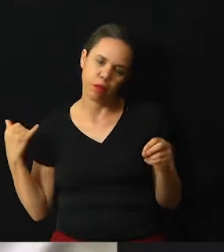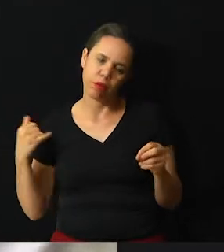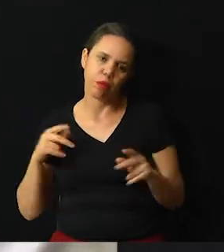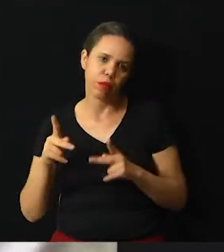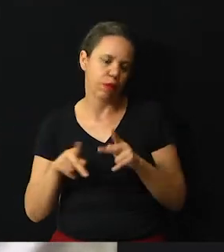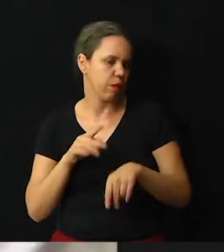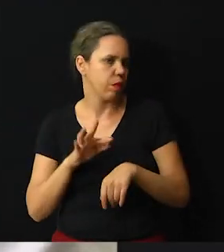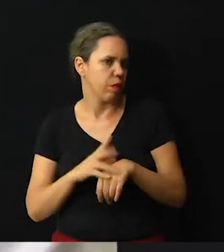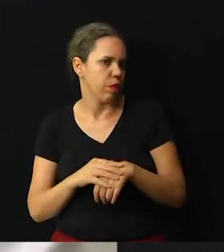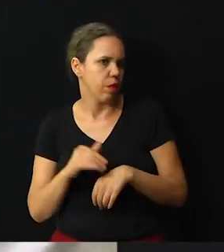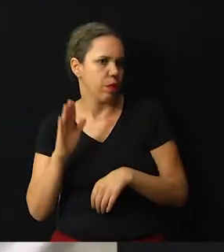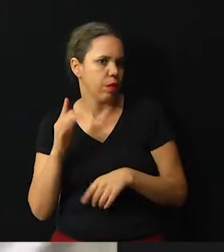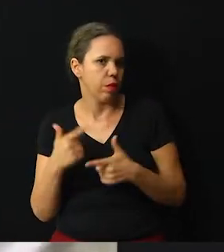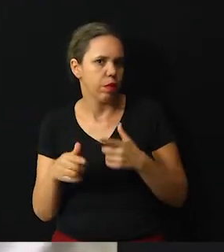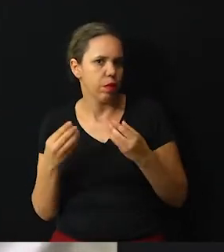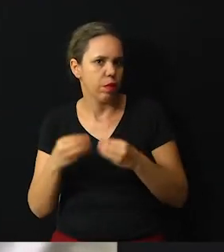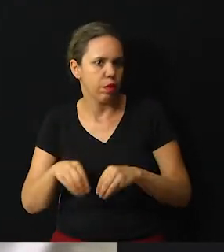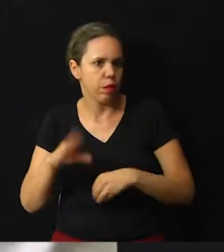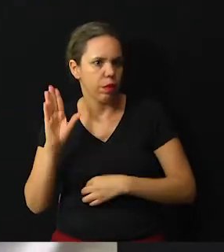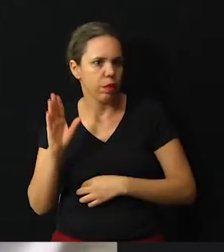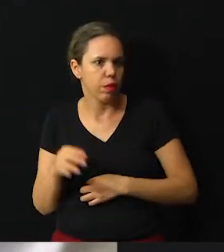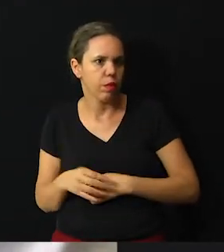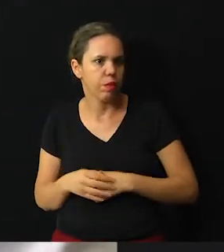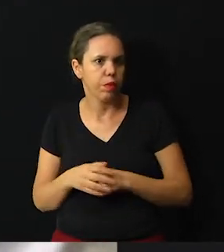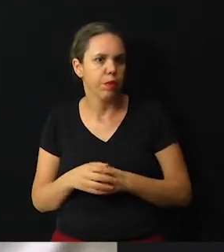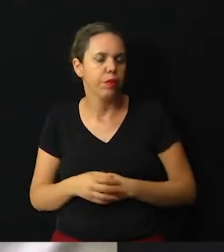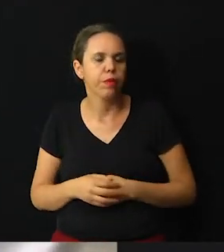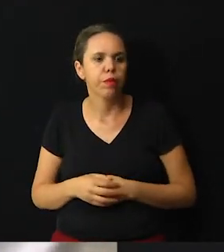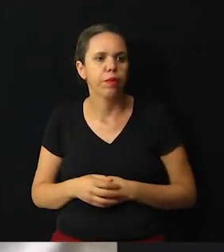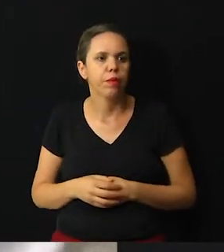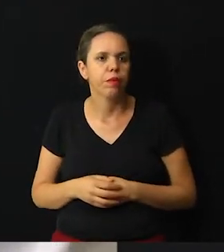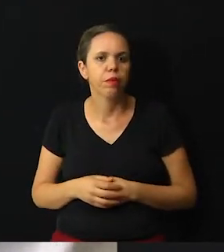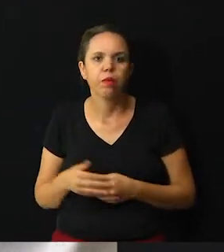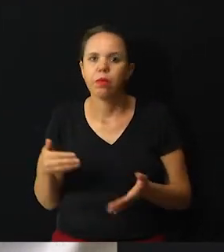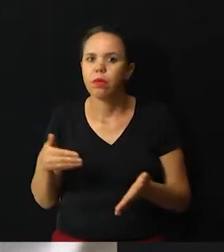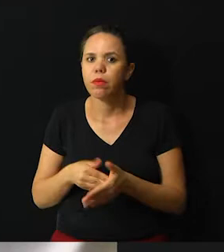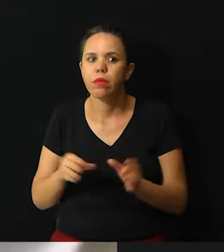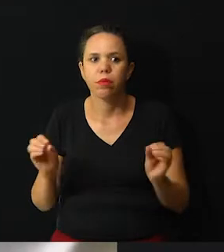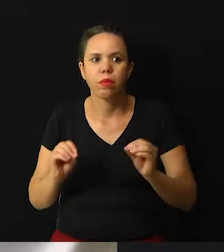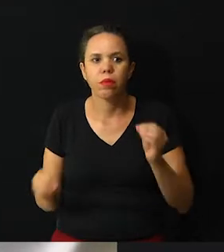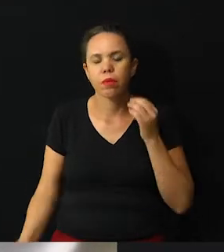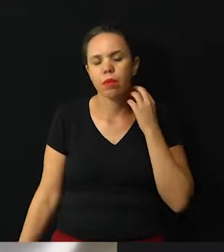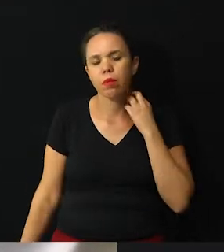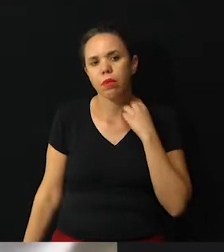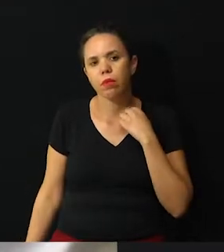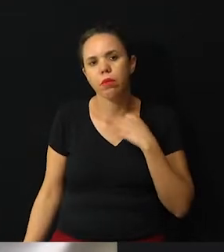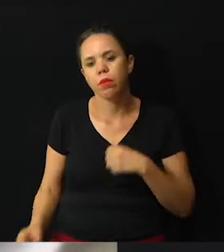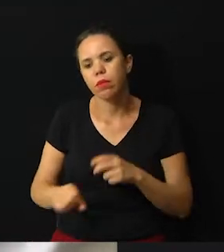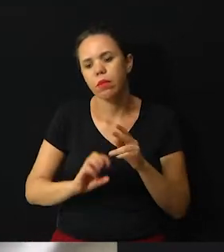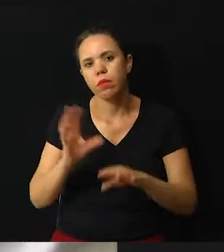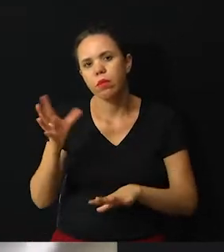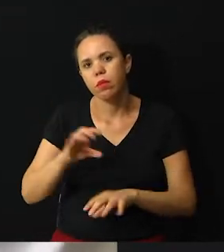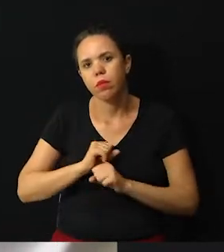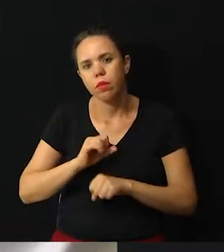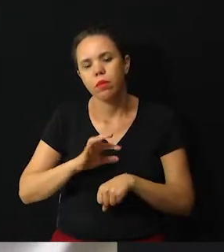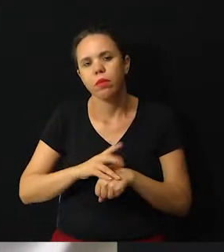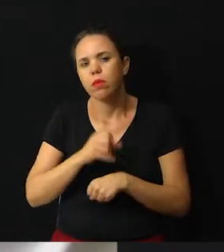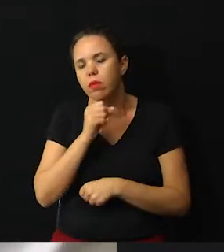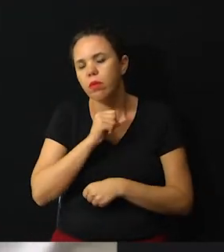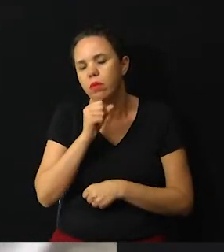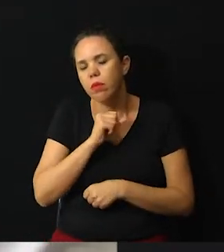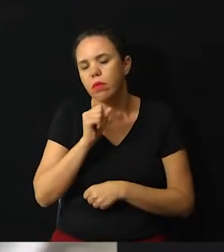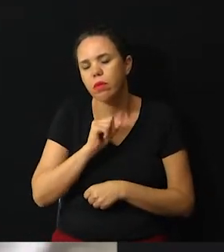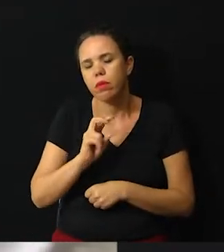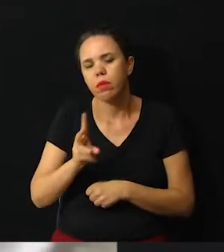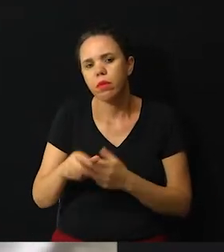perfil que acaba cometendo mais a fibromialgia. Mas nada impede que fibromialgia aconteça no idoso, que não é infrequente, pelo contrário,